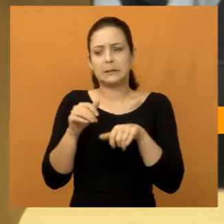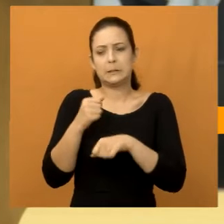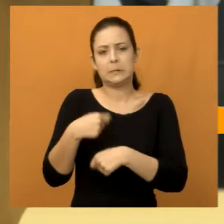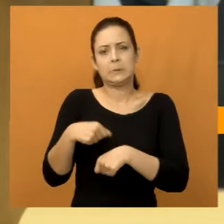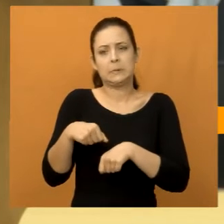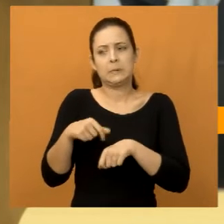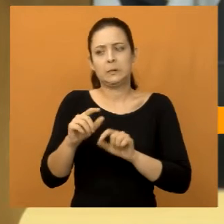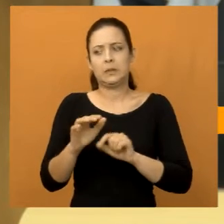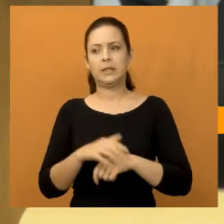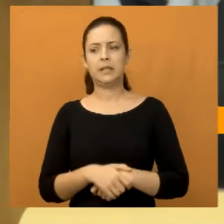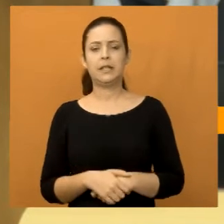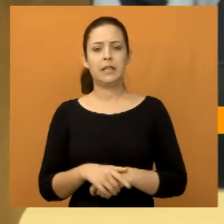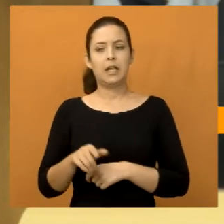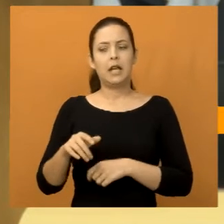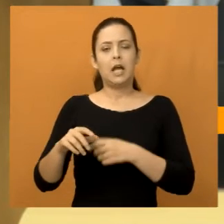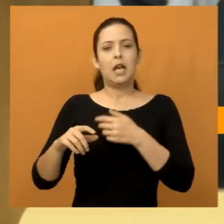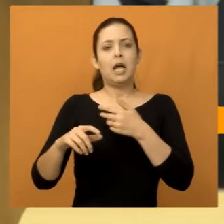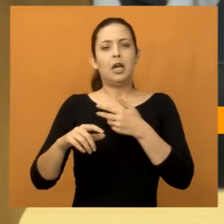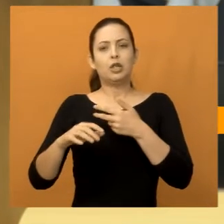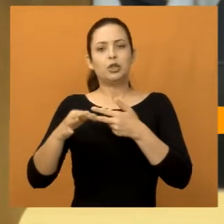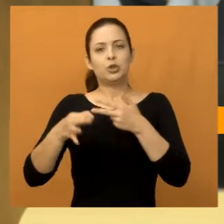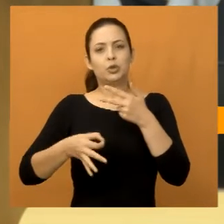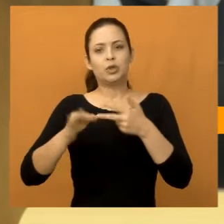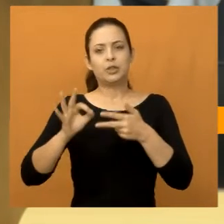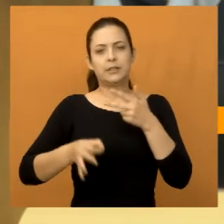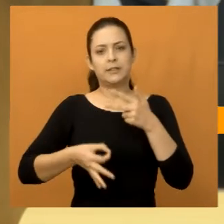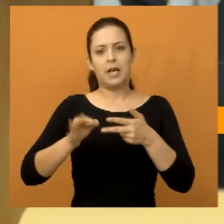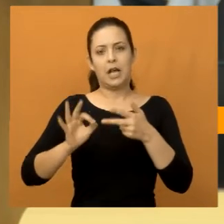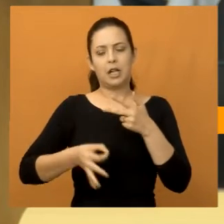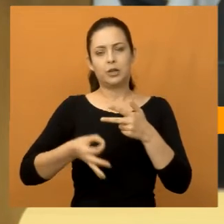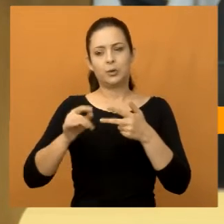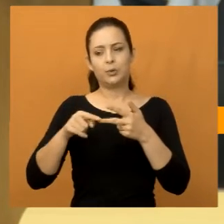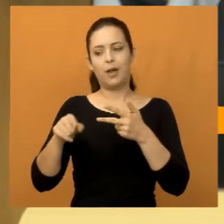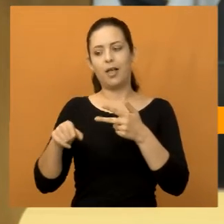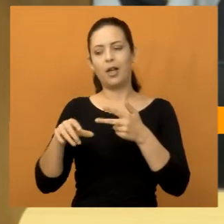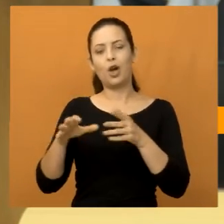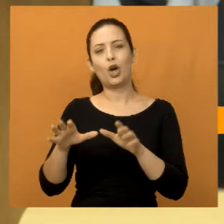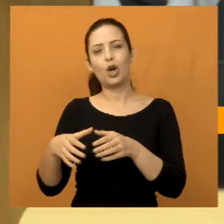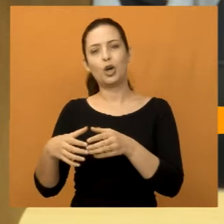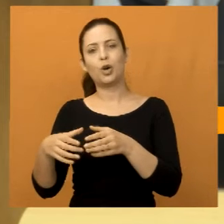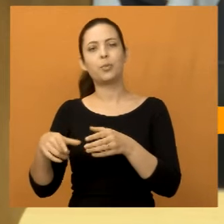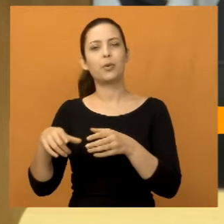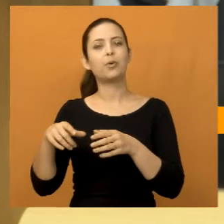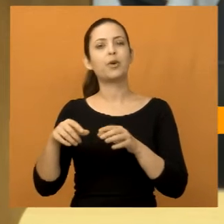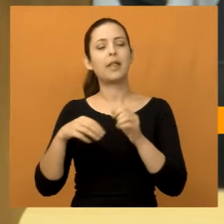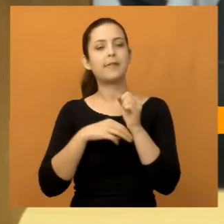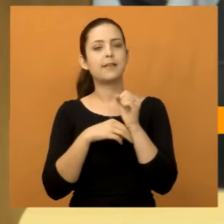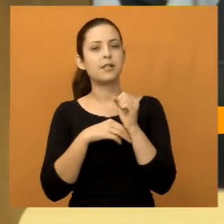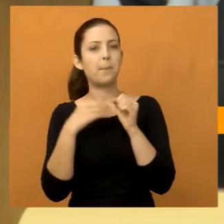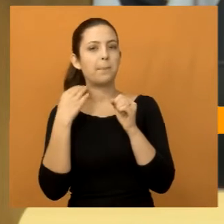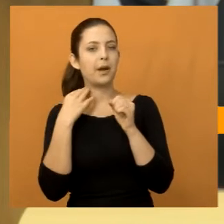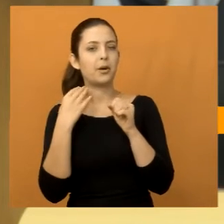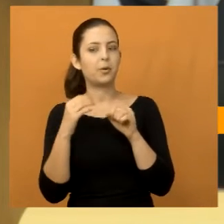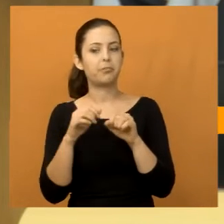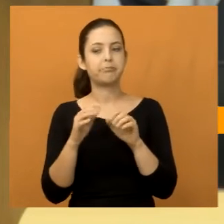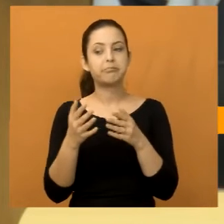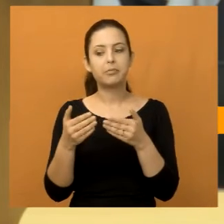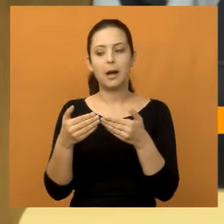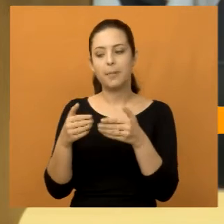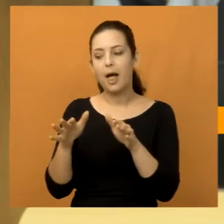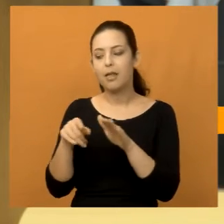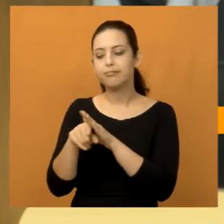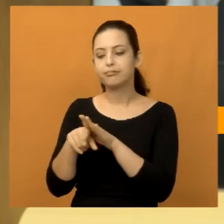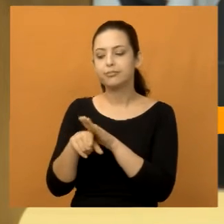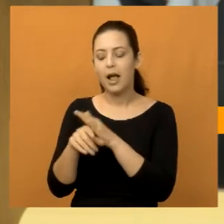um pouquinho do Poder Judiciário, que foi a determinação da quebra do sigilo bancário. Primeiro a gente